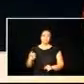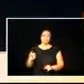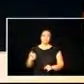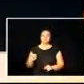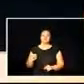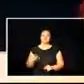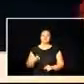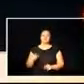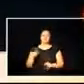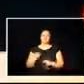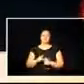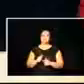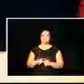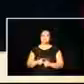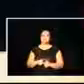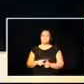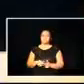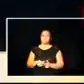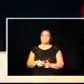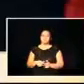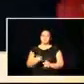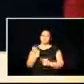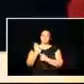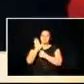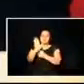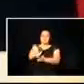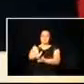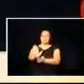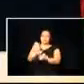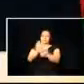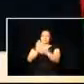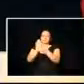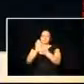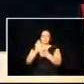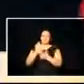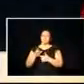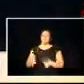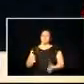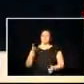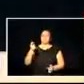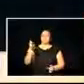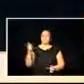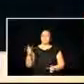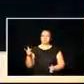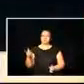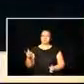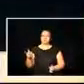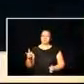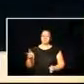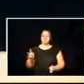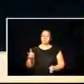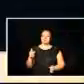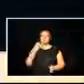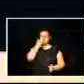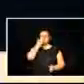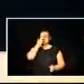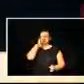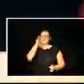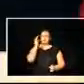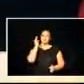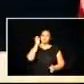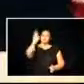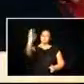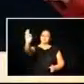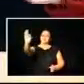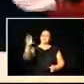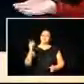ser apresentados uma lei específica que deve prever o impacto orçamentário no município.